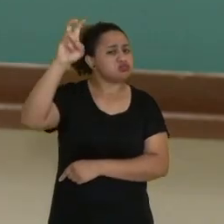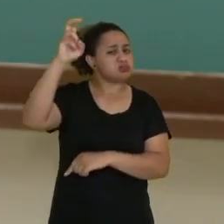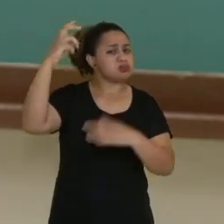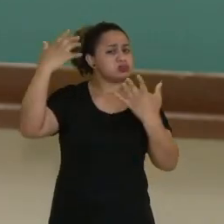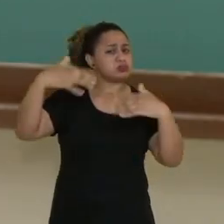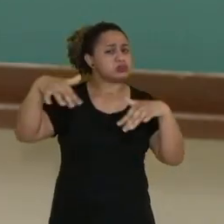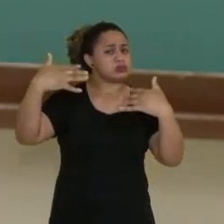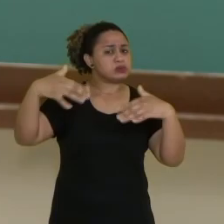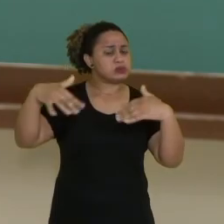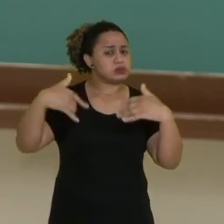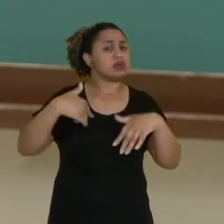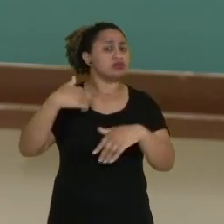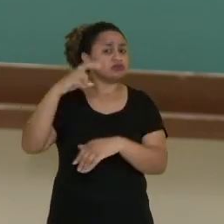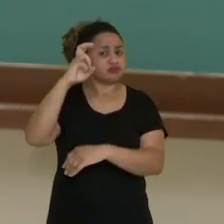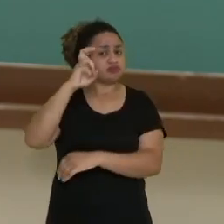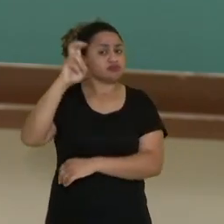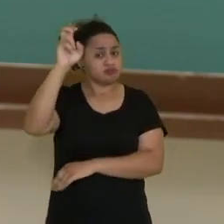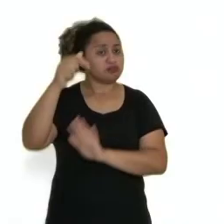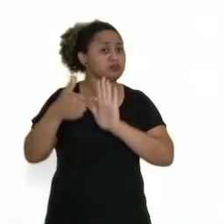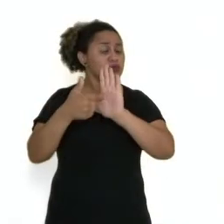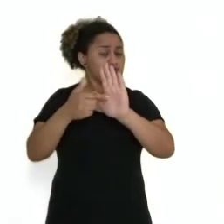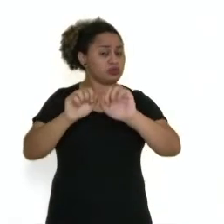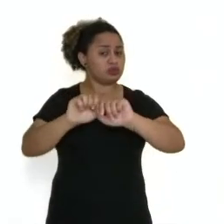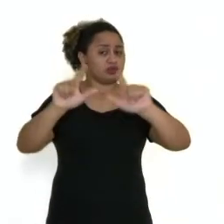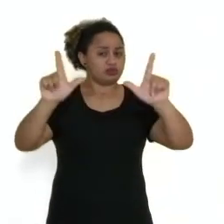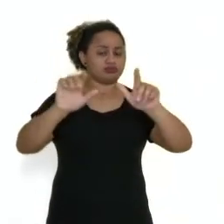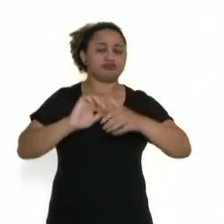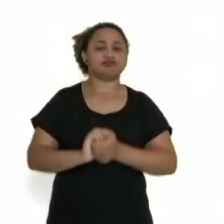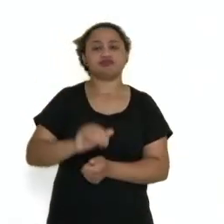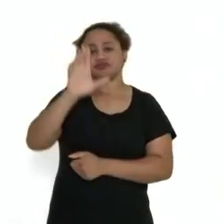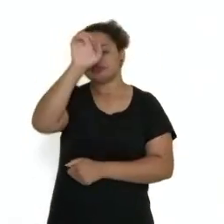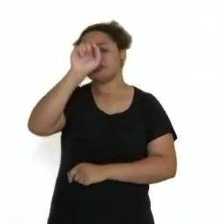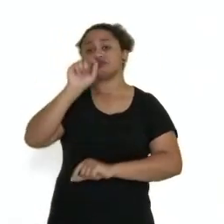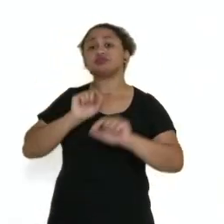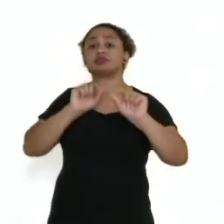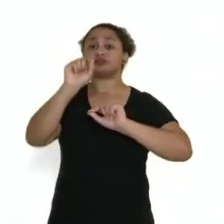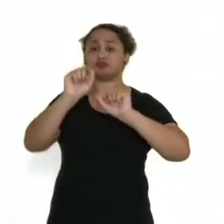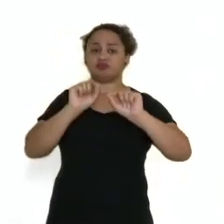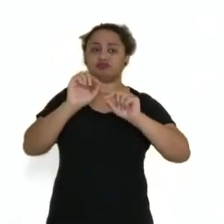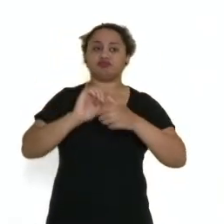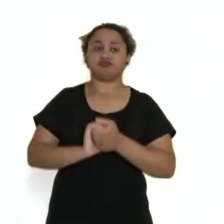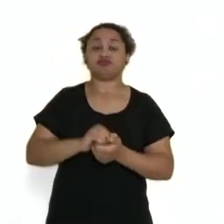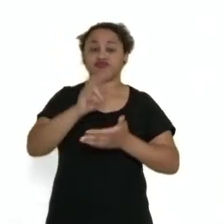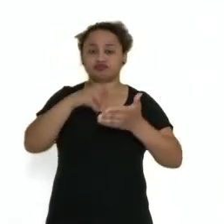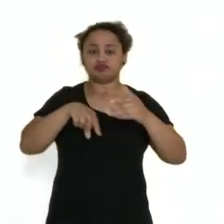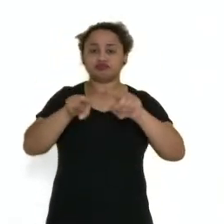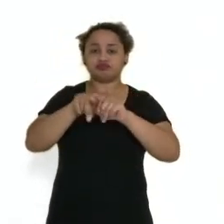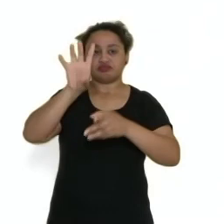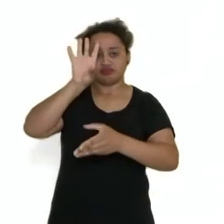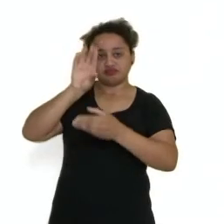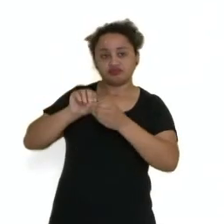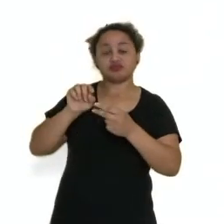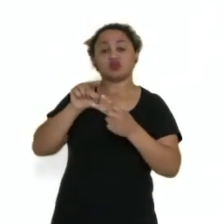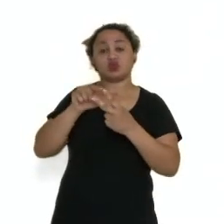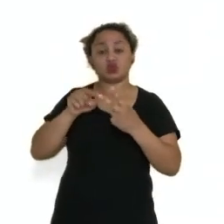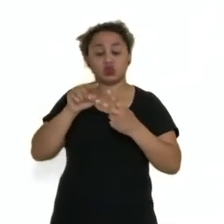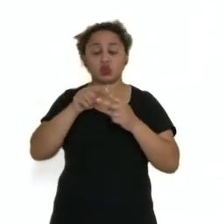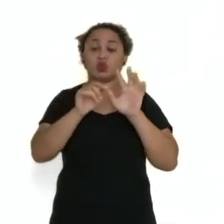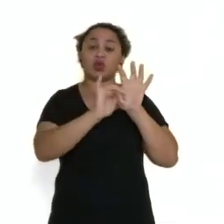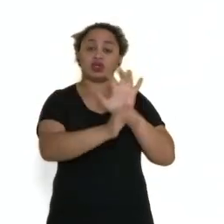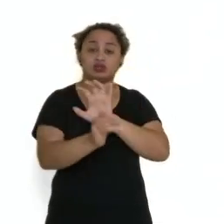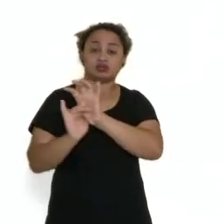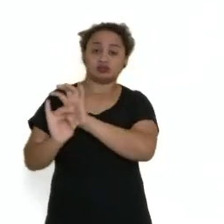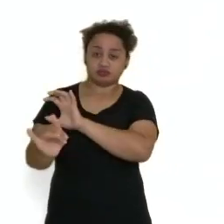E ele demonstrou isso claramente. O que aprendemos? Lemos e interpretamos 2